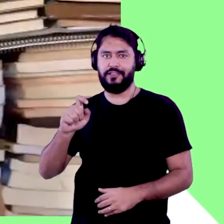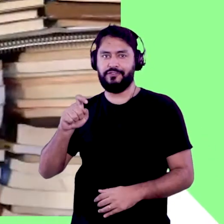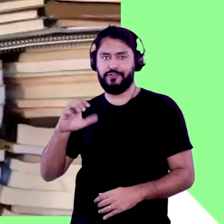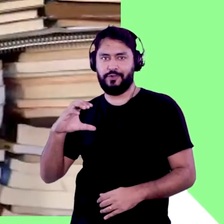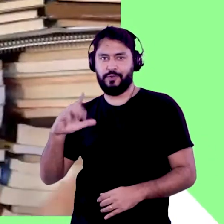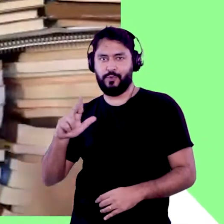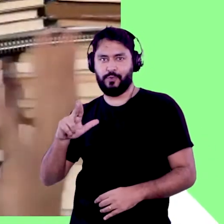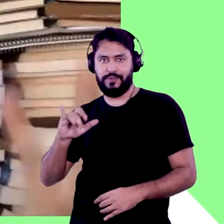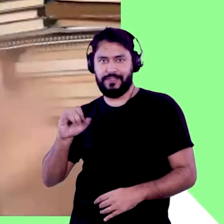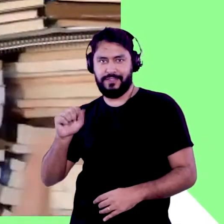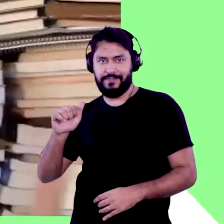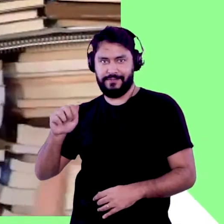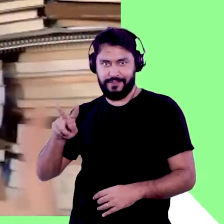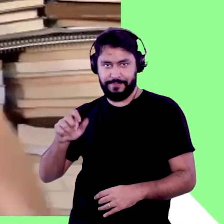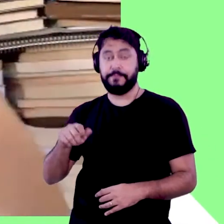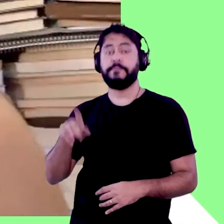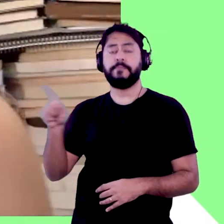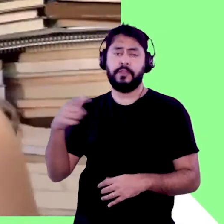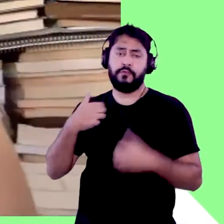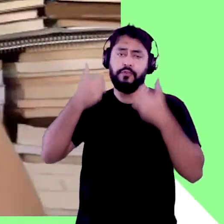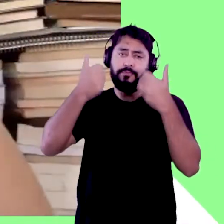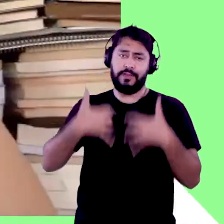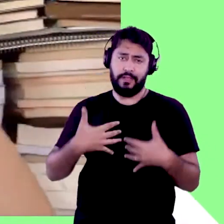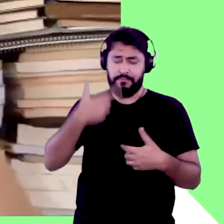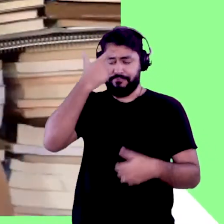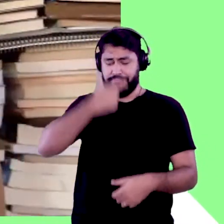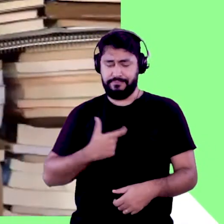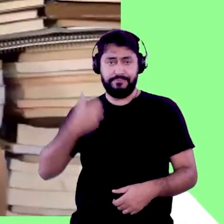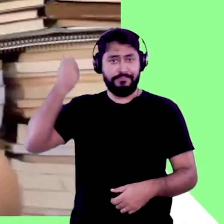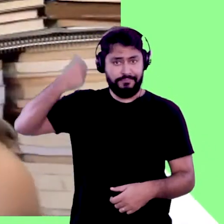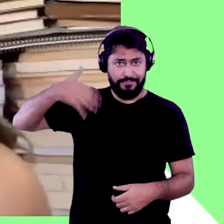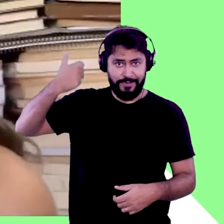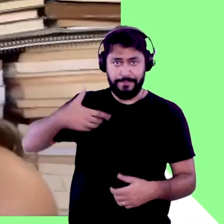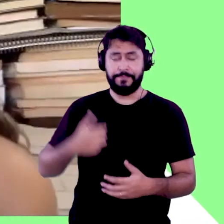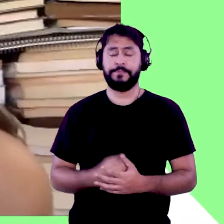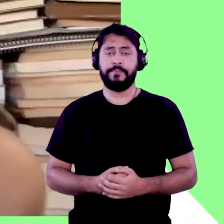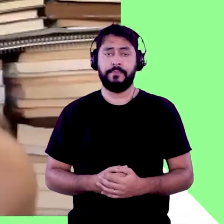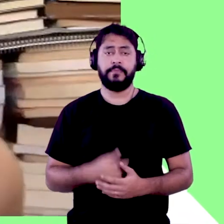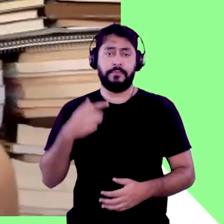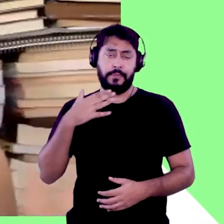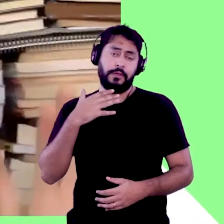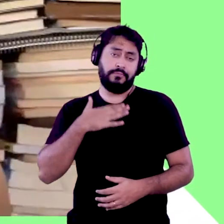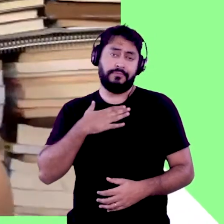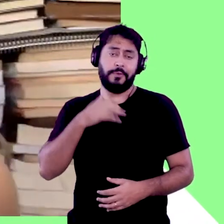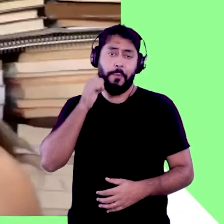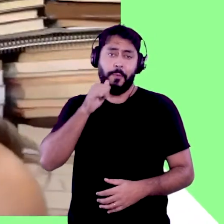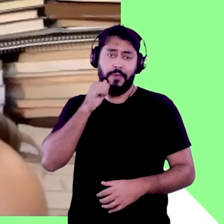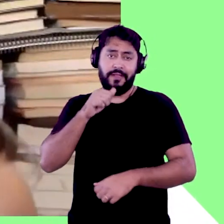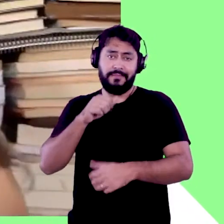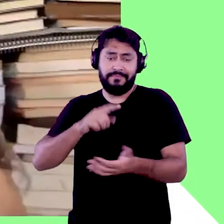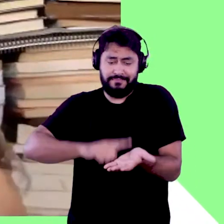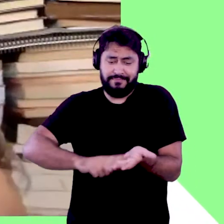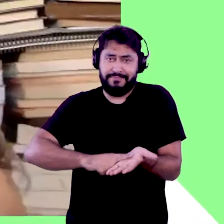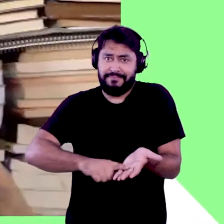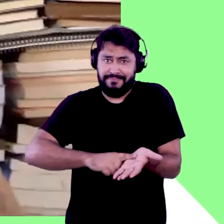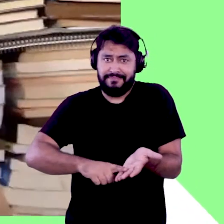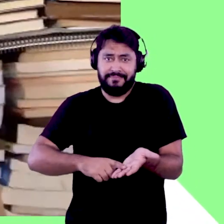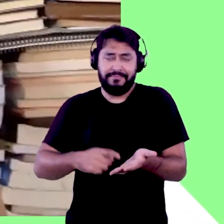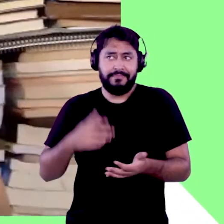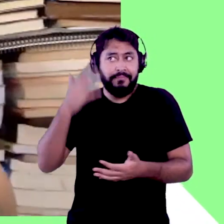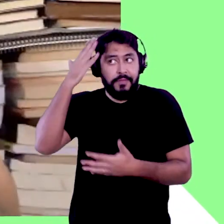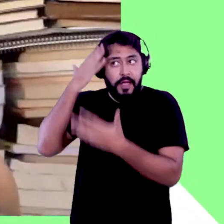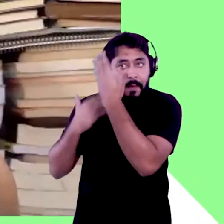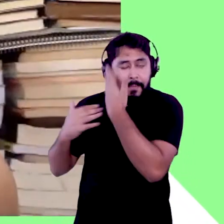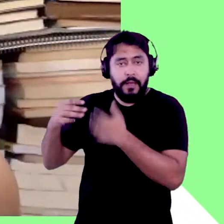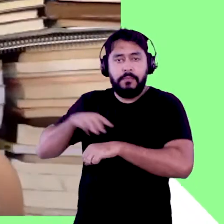um pouco sobre a minha descrição, né, fazer minha autodescrição. Eu sou uma mulher de pele branca, cabelos castanhos,